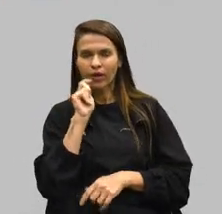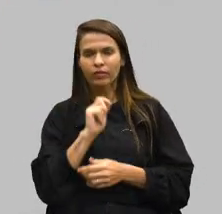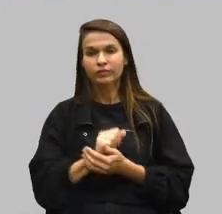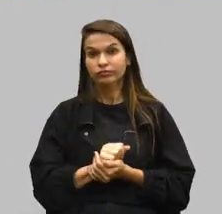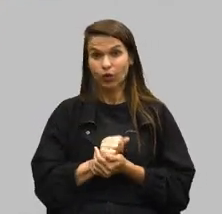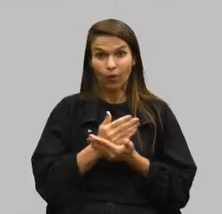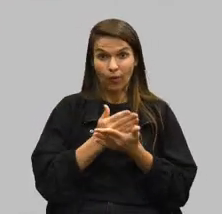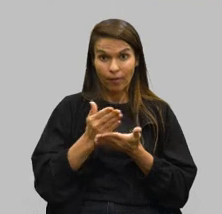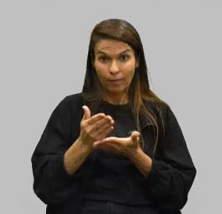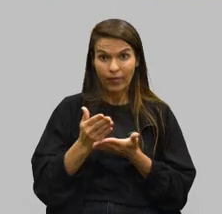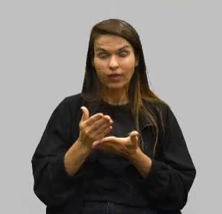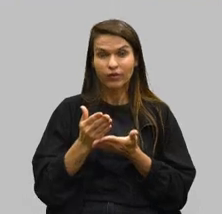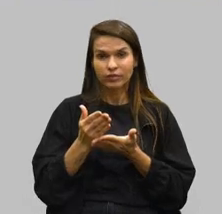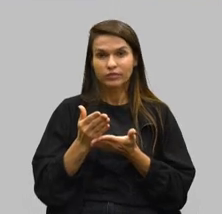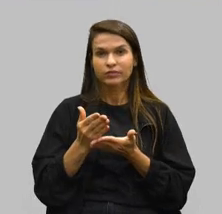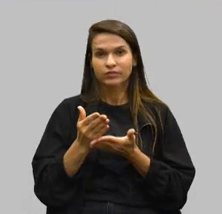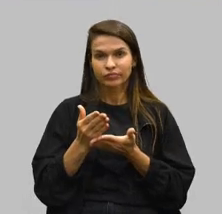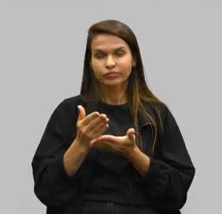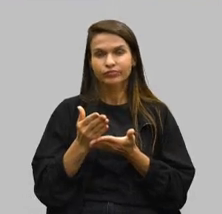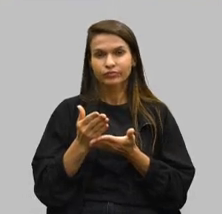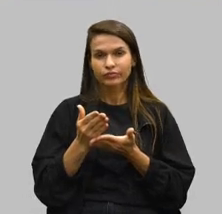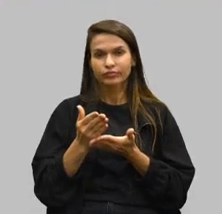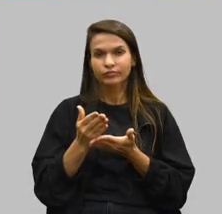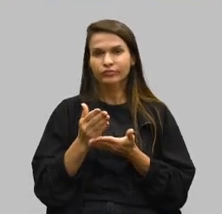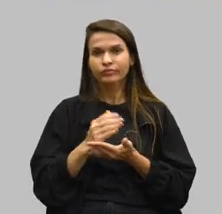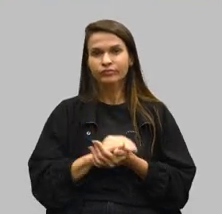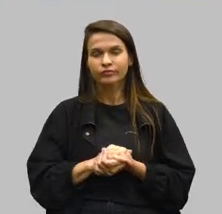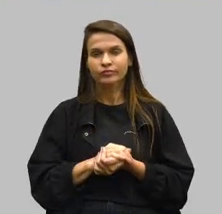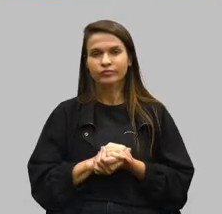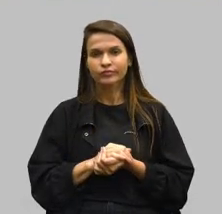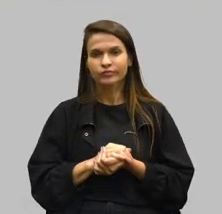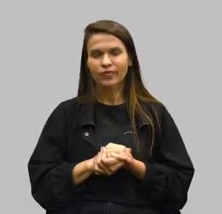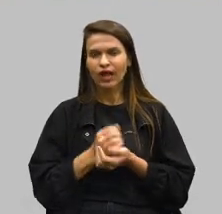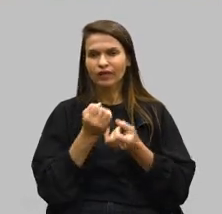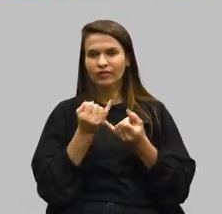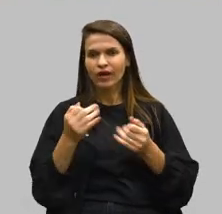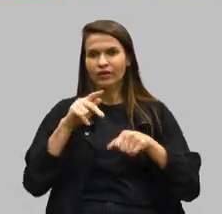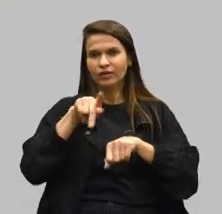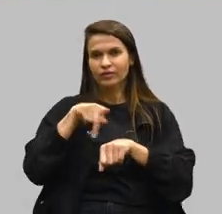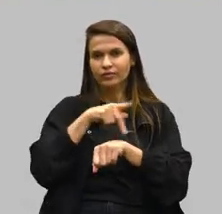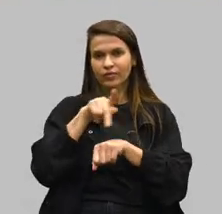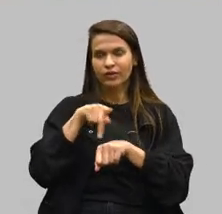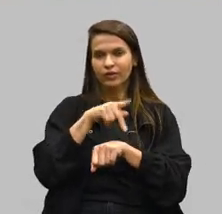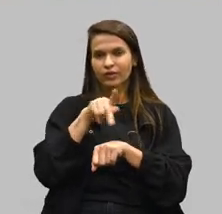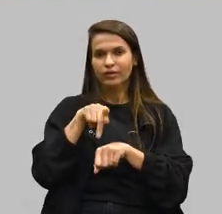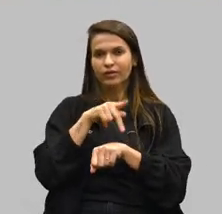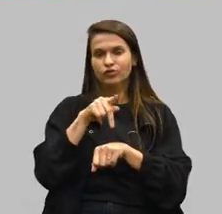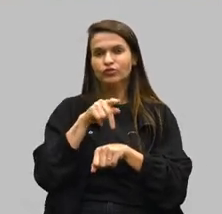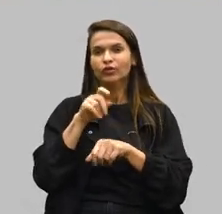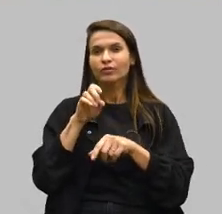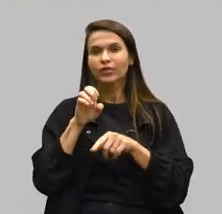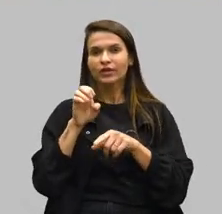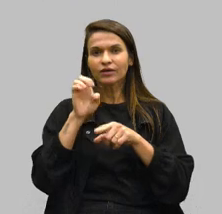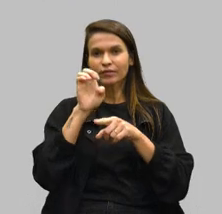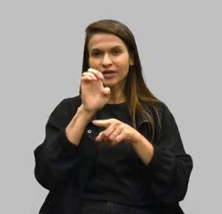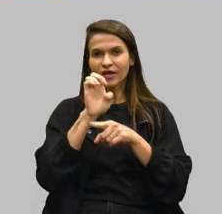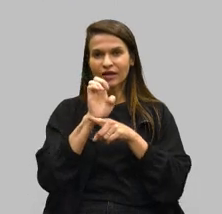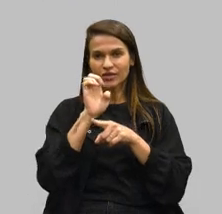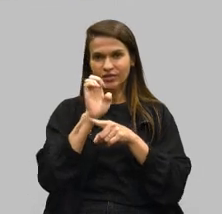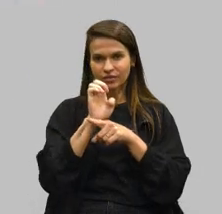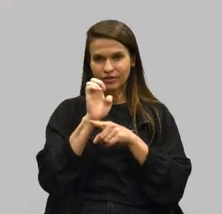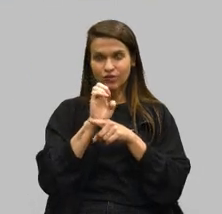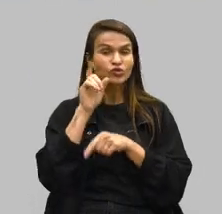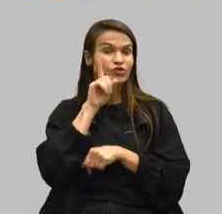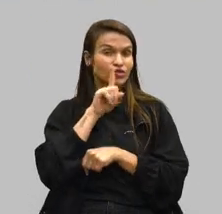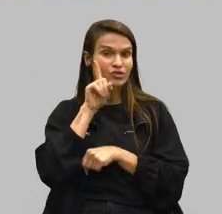assim daqui a pouco nós vamos est como em vários países aí sobretudo nos Estados Unidos Estados nos